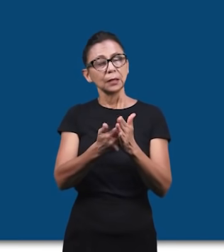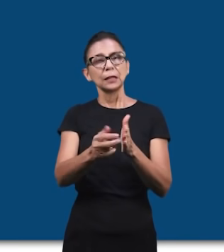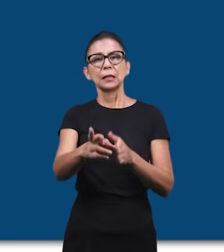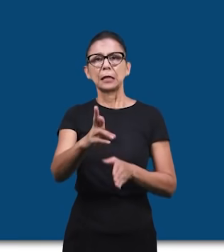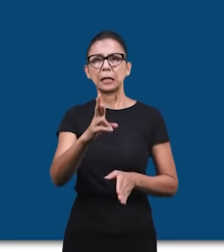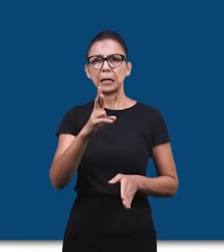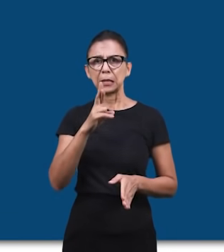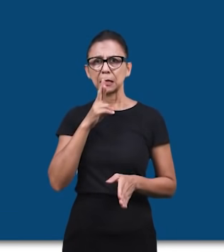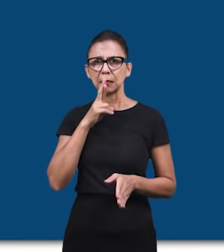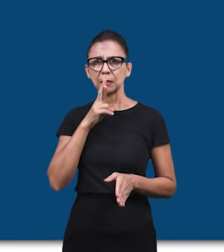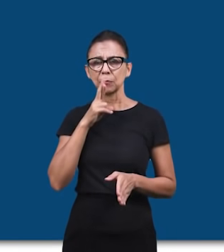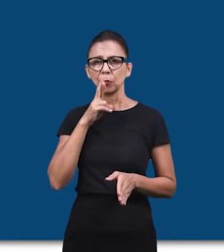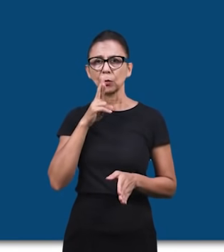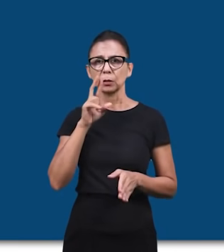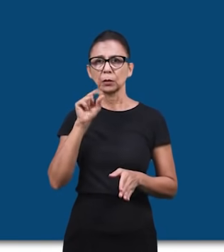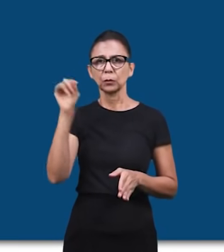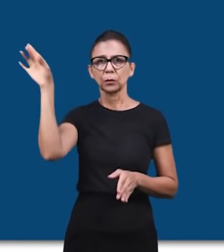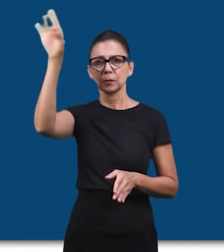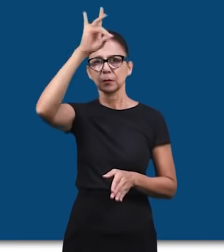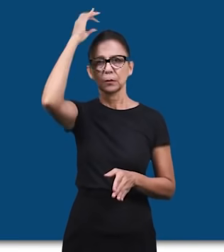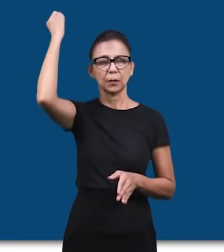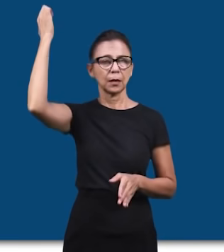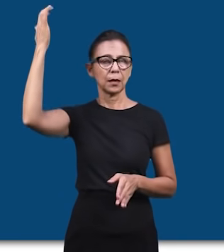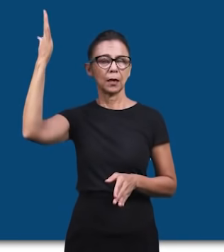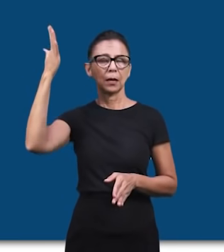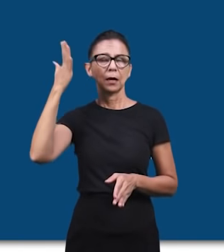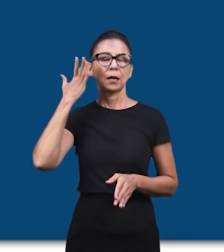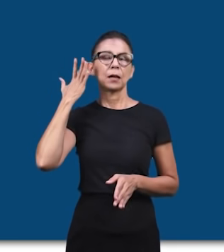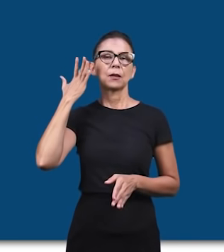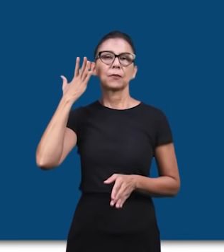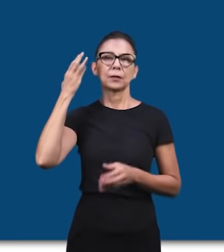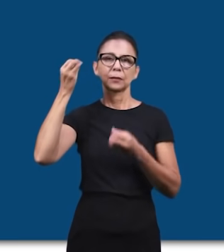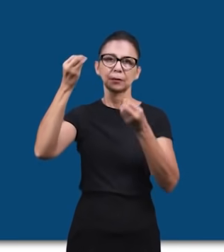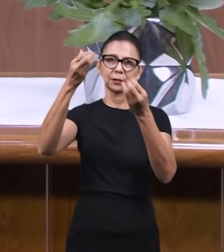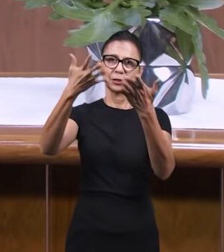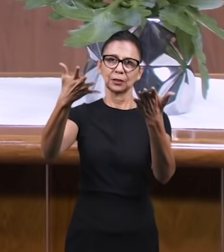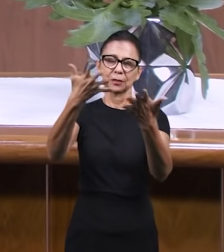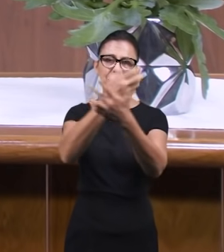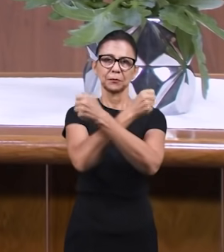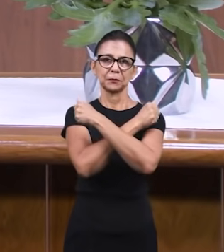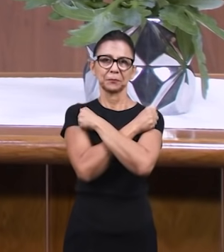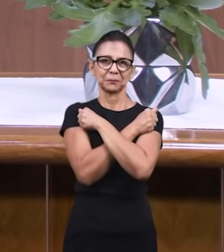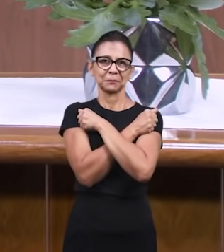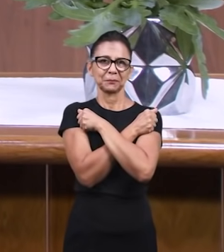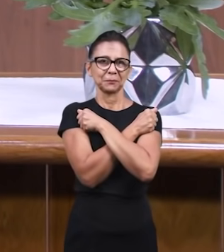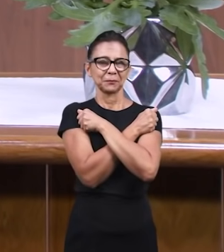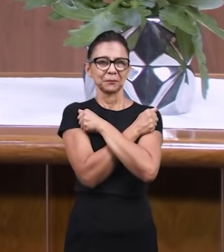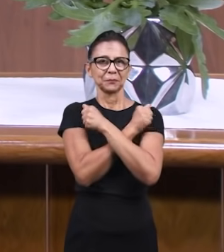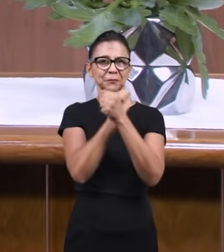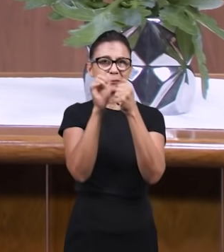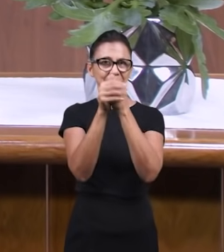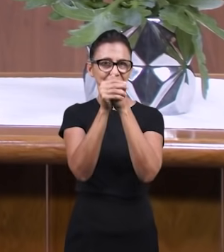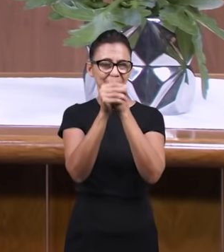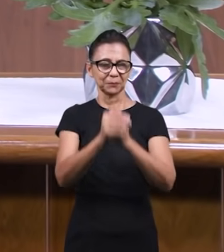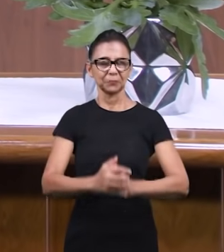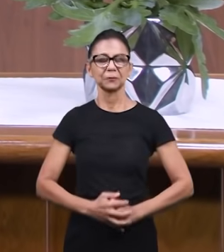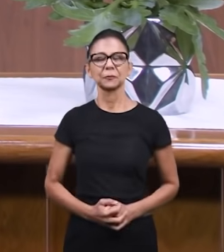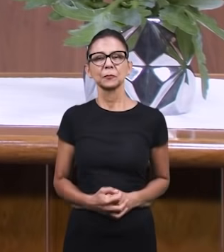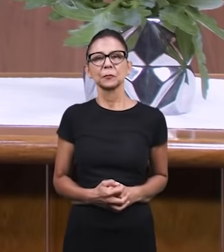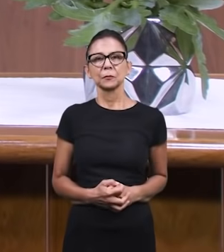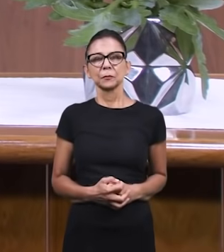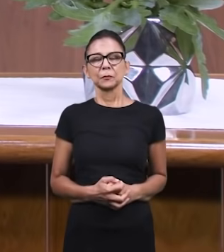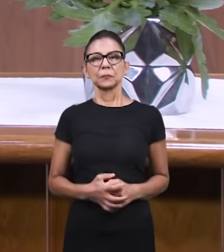ensinar pela revelação que ele te dará. Um abraço, amigo. Amém, queridos? Nosso culto está chegando ao fim.